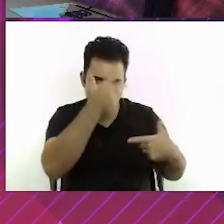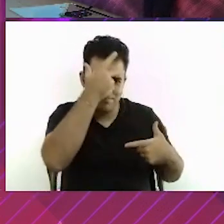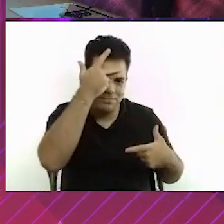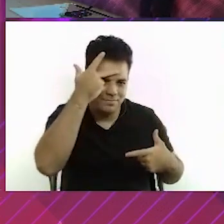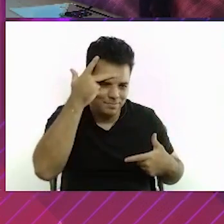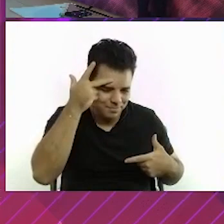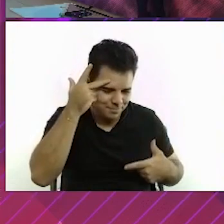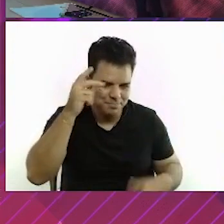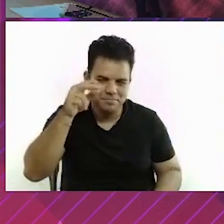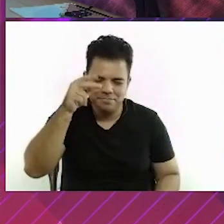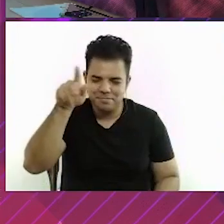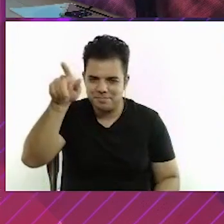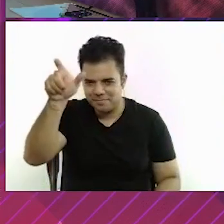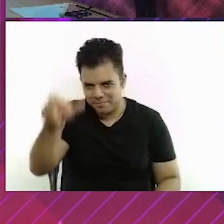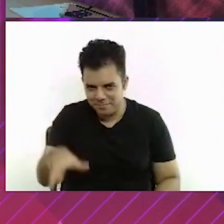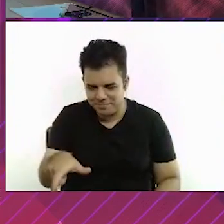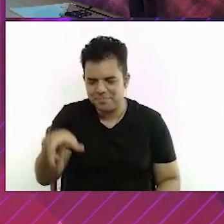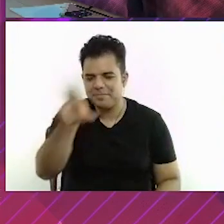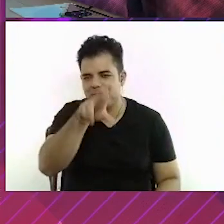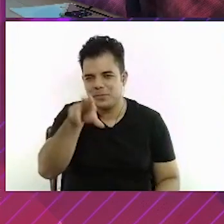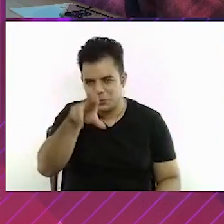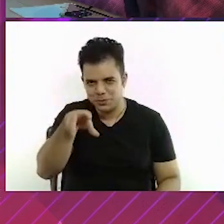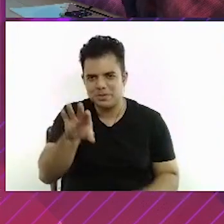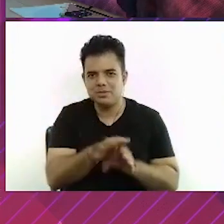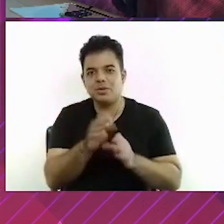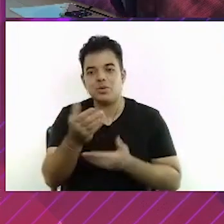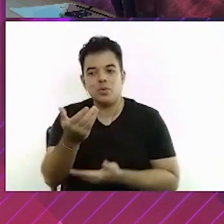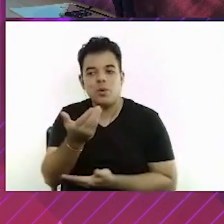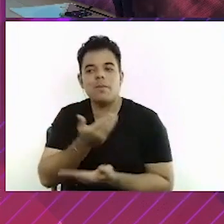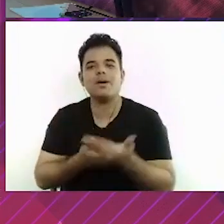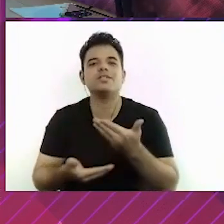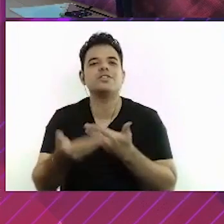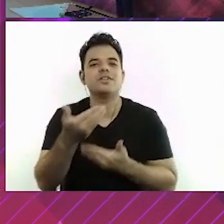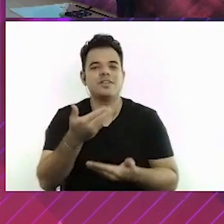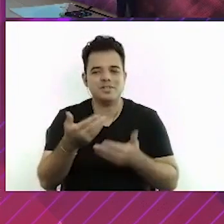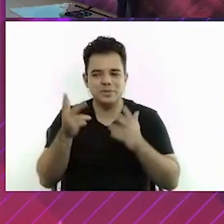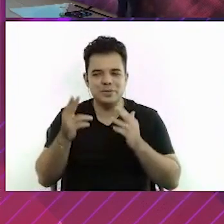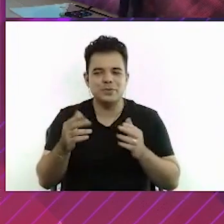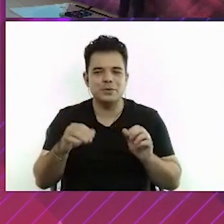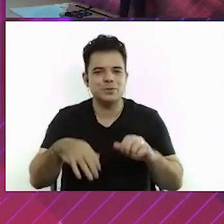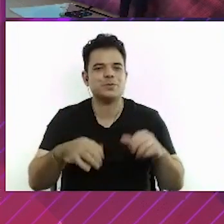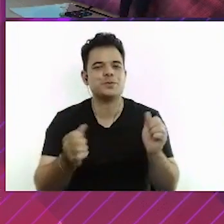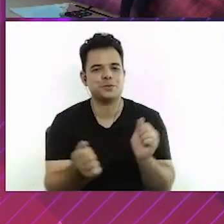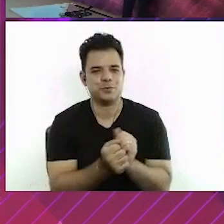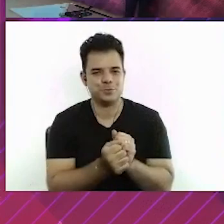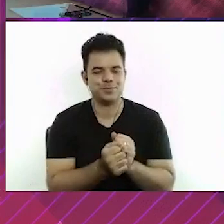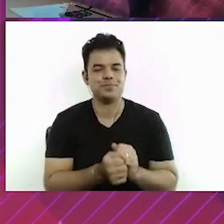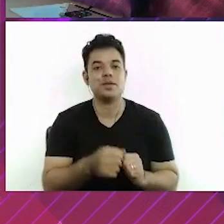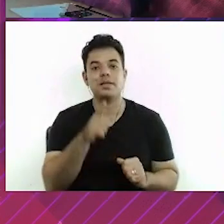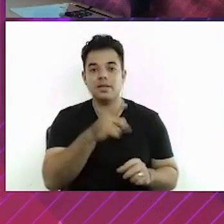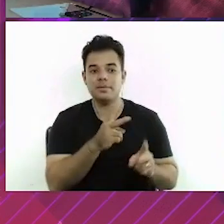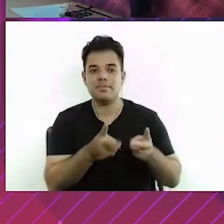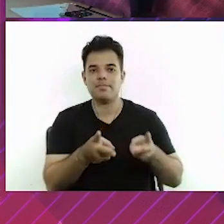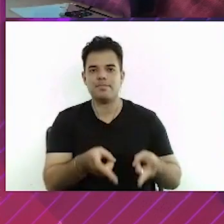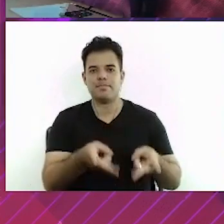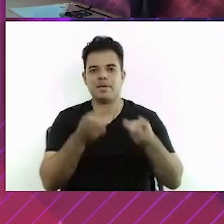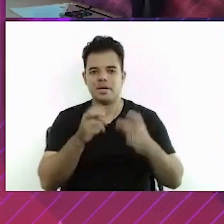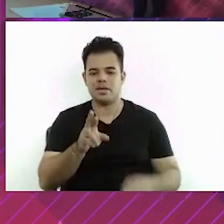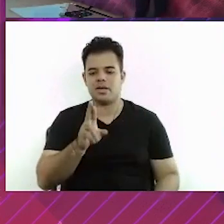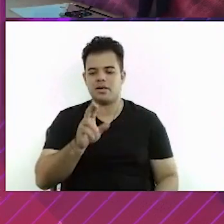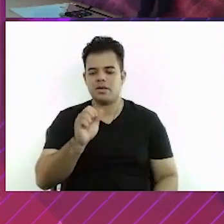consumidores, compartilhando a mesma fila. E o RapidMQ pega os trabalhos, as tarefas, as